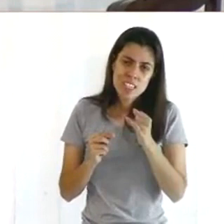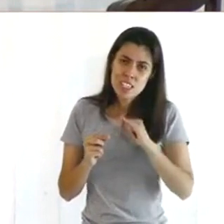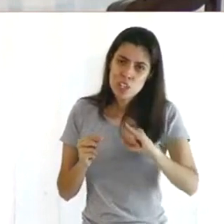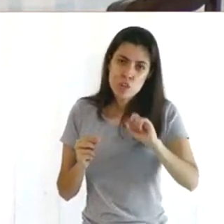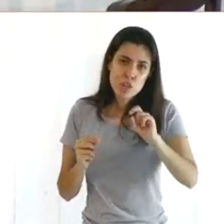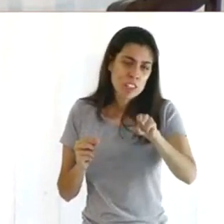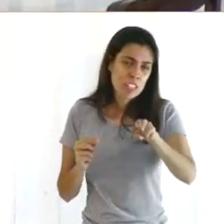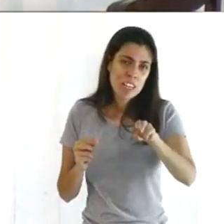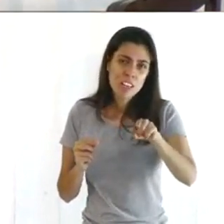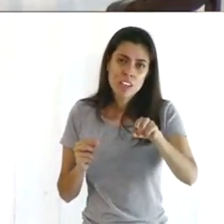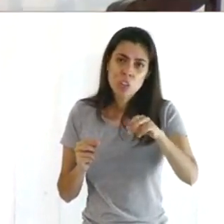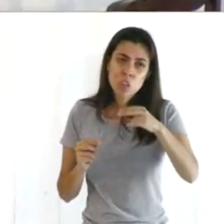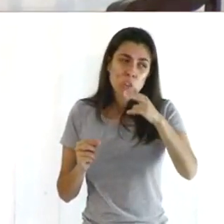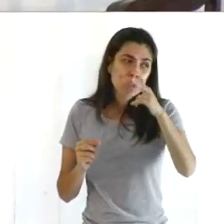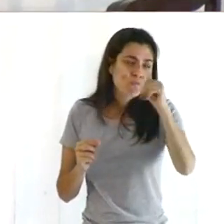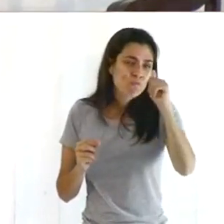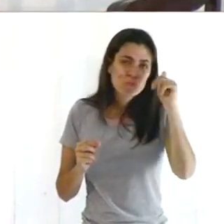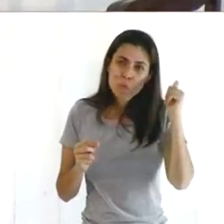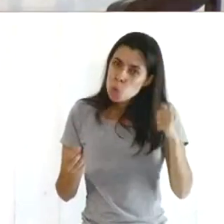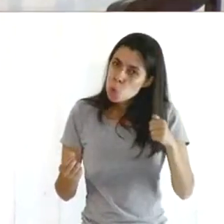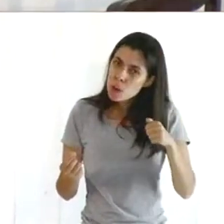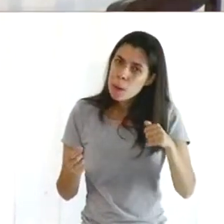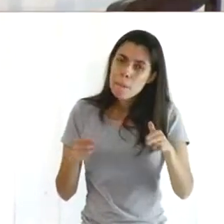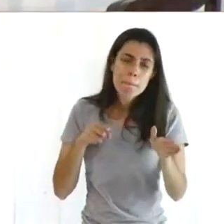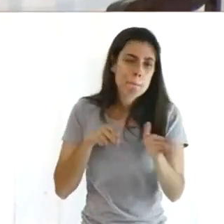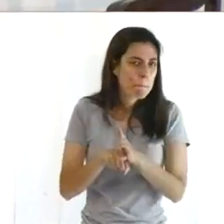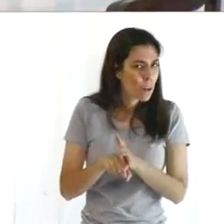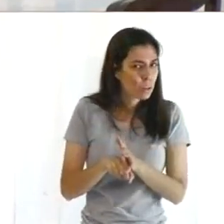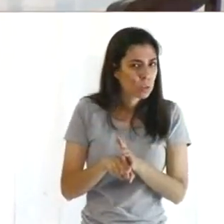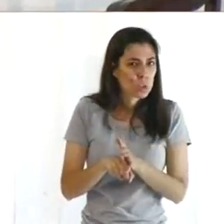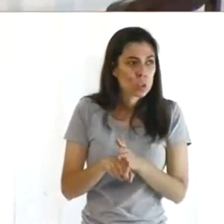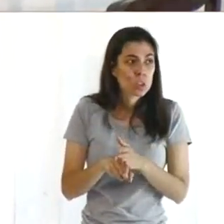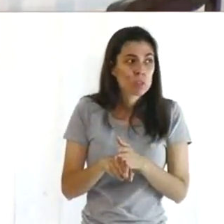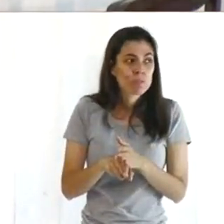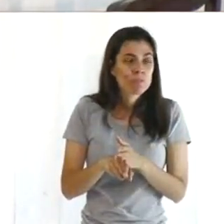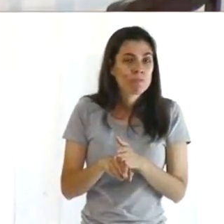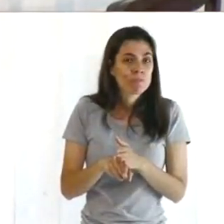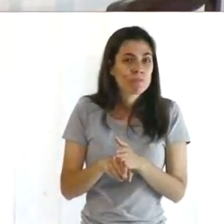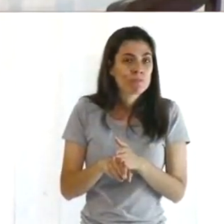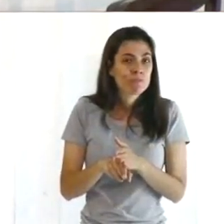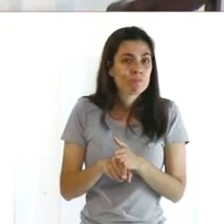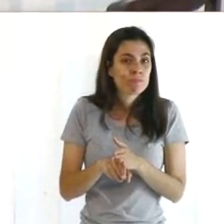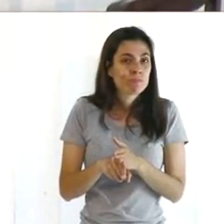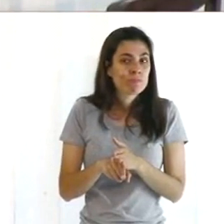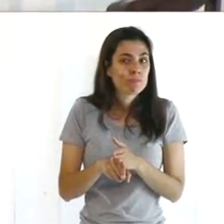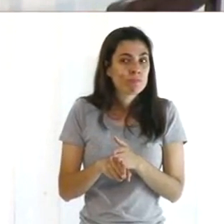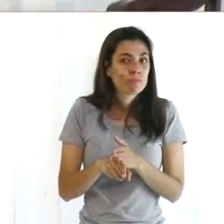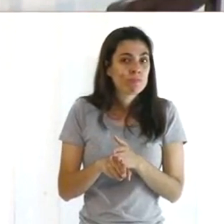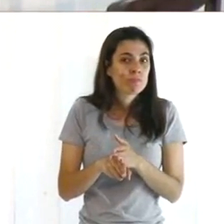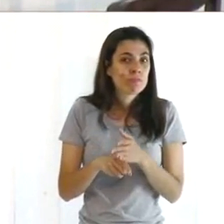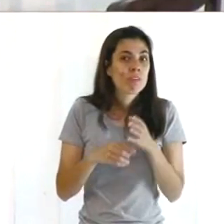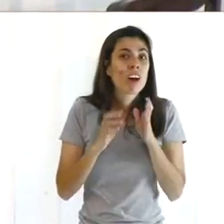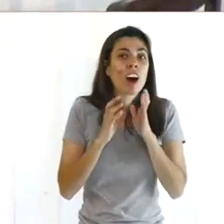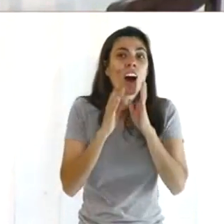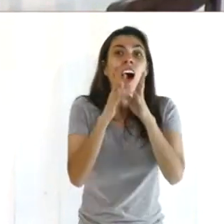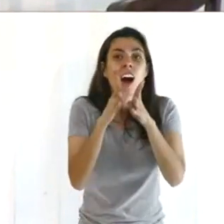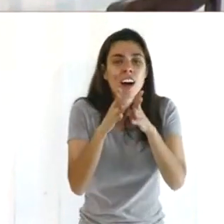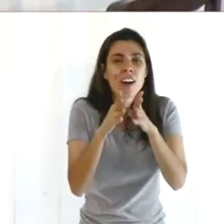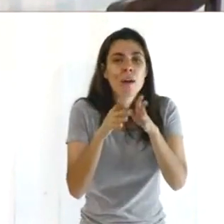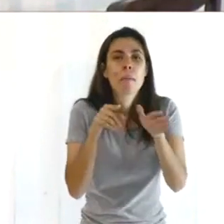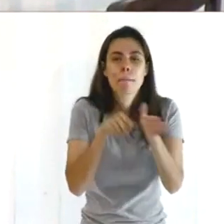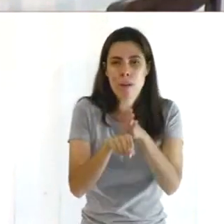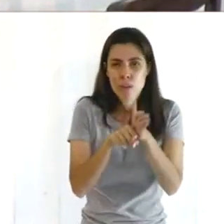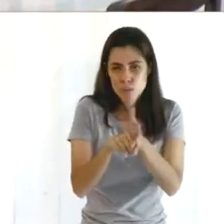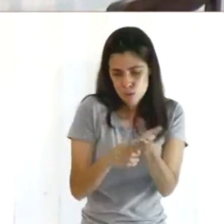e dificuldades que você esteja enfrentando, você já fez essa oração ou esta pergunta ao Senhor: até quando,